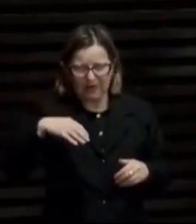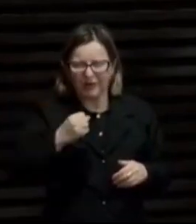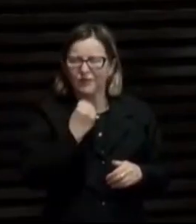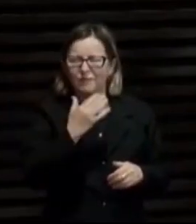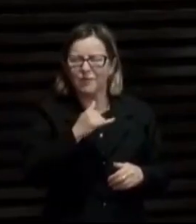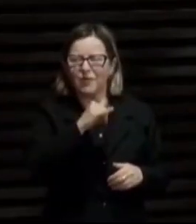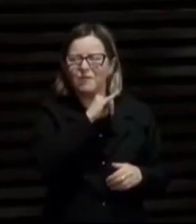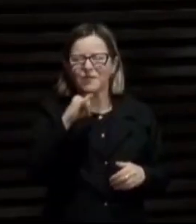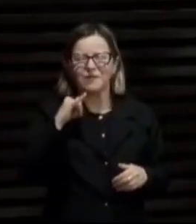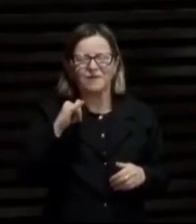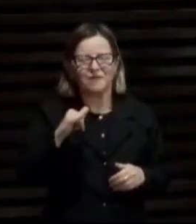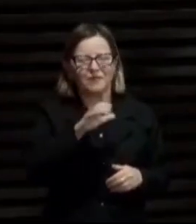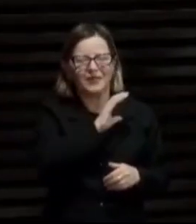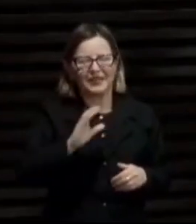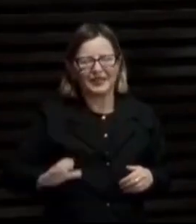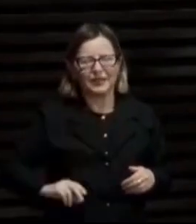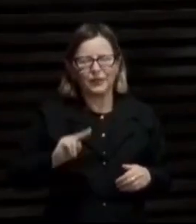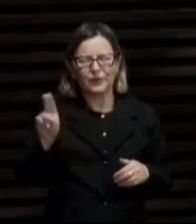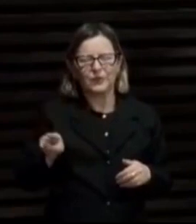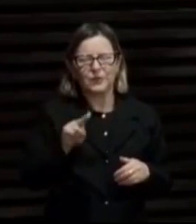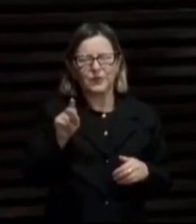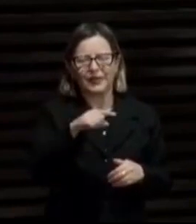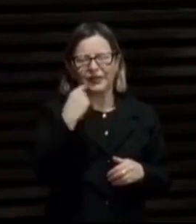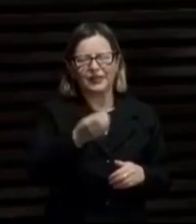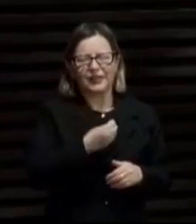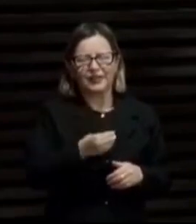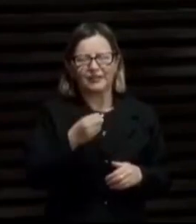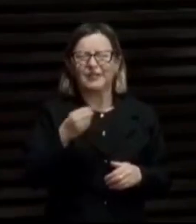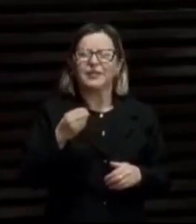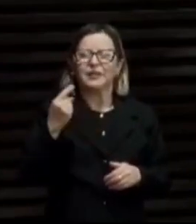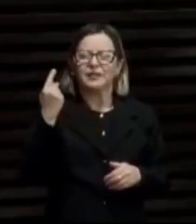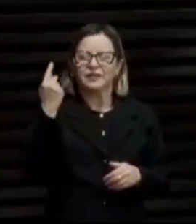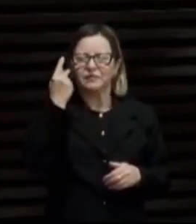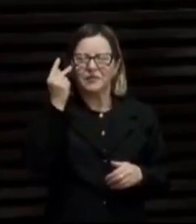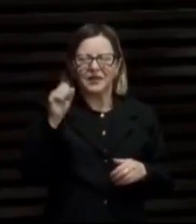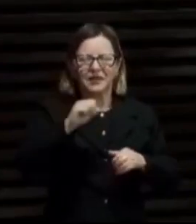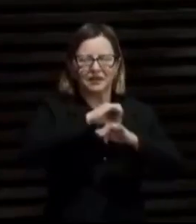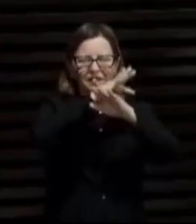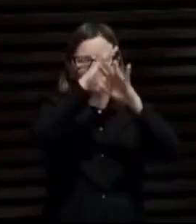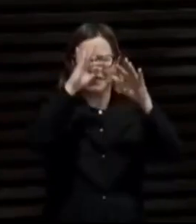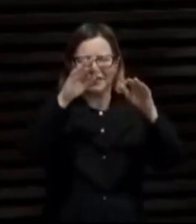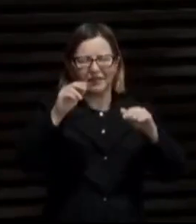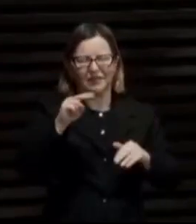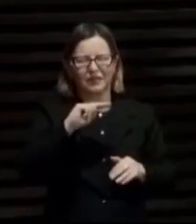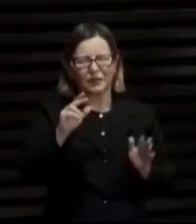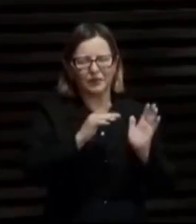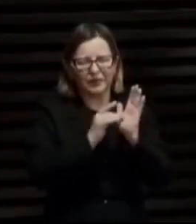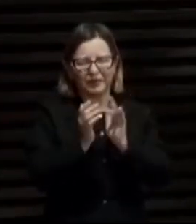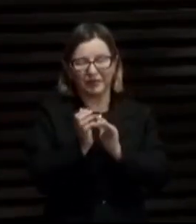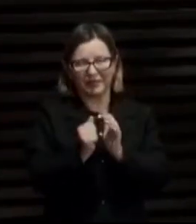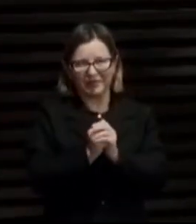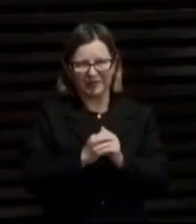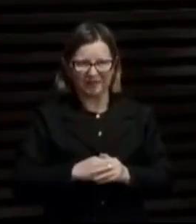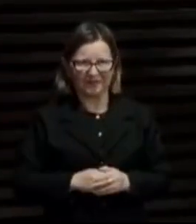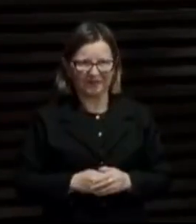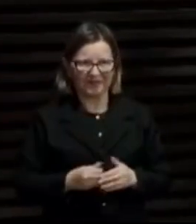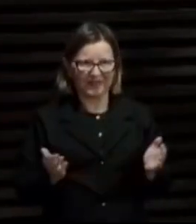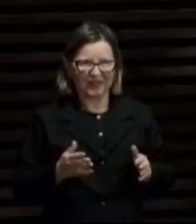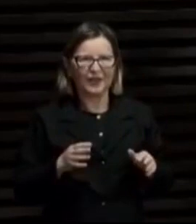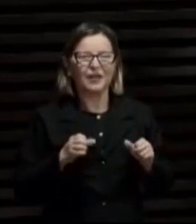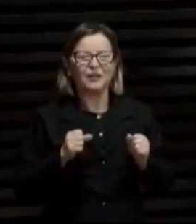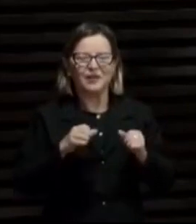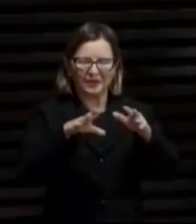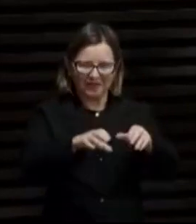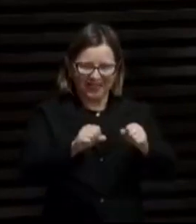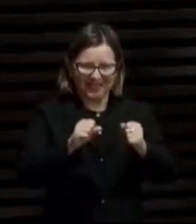cada um de nós para a glória de Cristo, em nome de Jesus. Amém. Você pode pegar o seu boletim, você que também